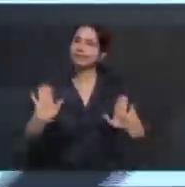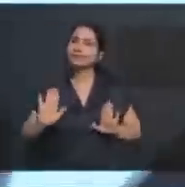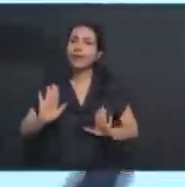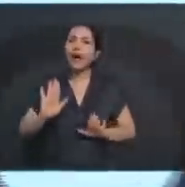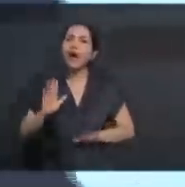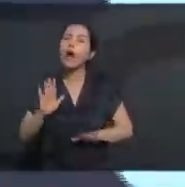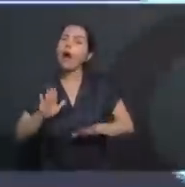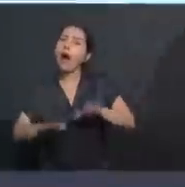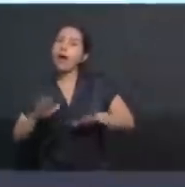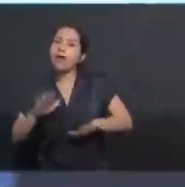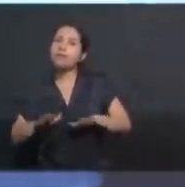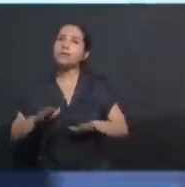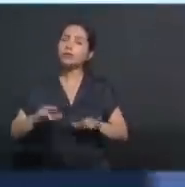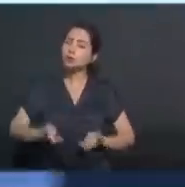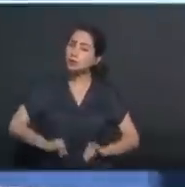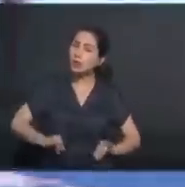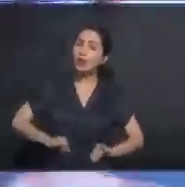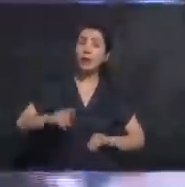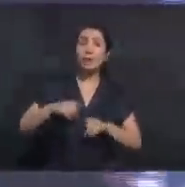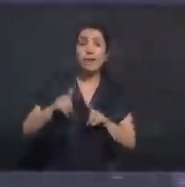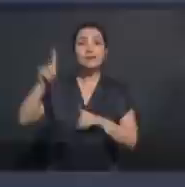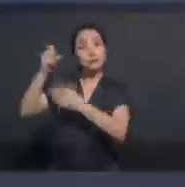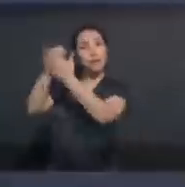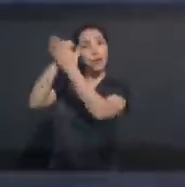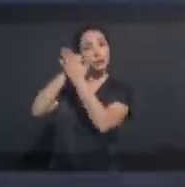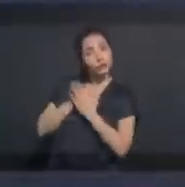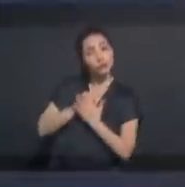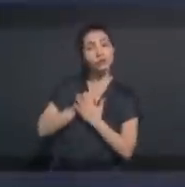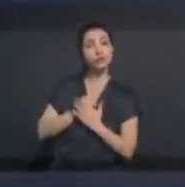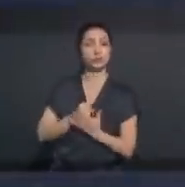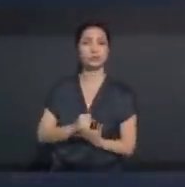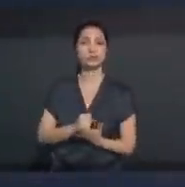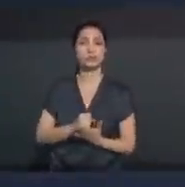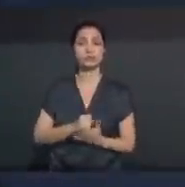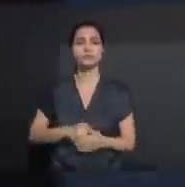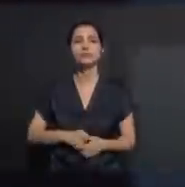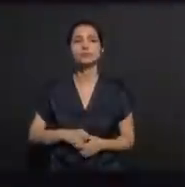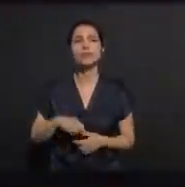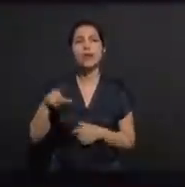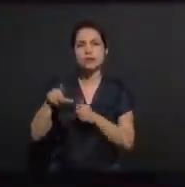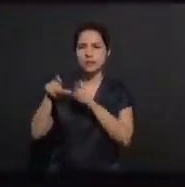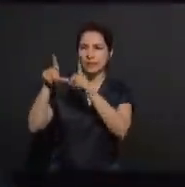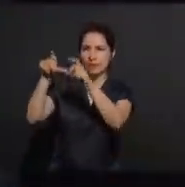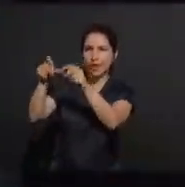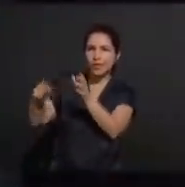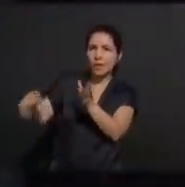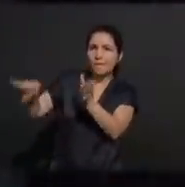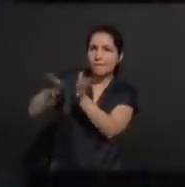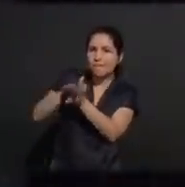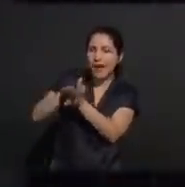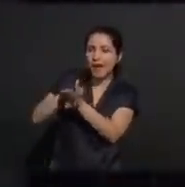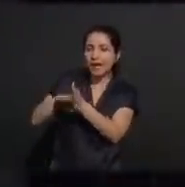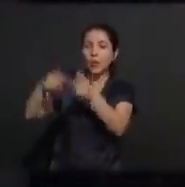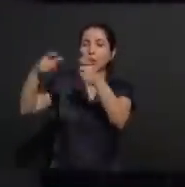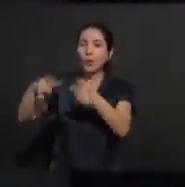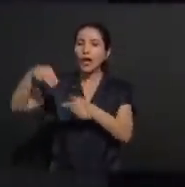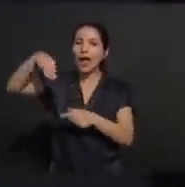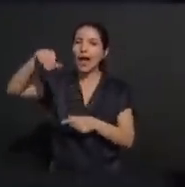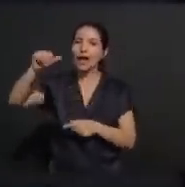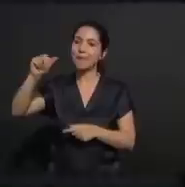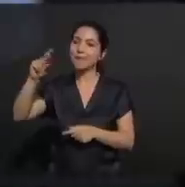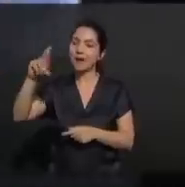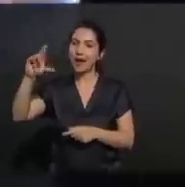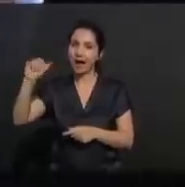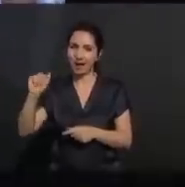alguma coisinha, mas você está reclamando sem nada. Eu parei com o pessoal, sabe aonde, nessa viagem? Em Mara. Mara é assim, ó, o povo saiu